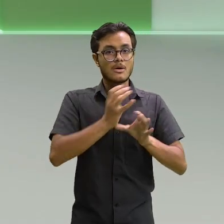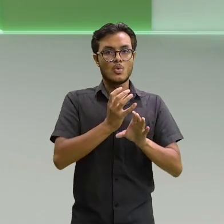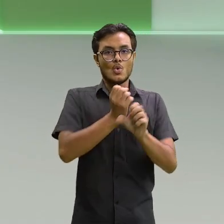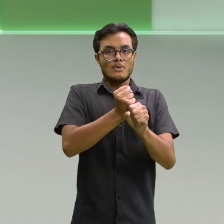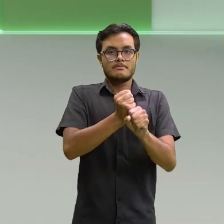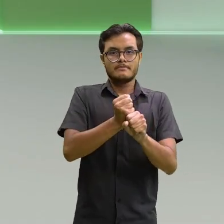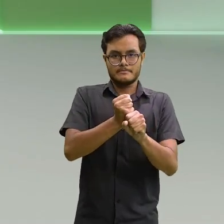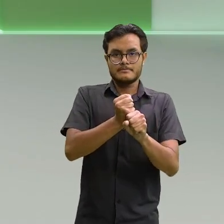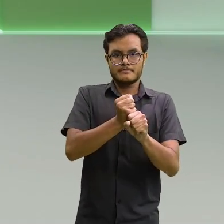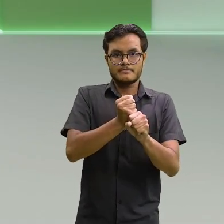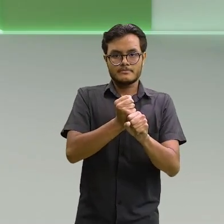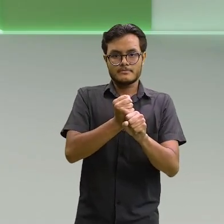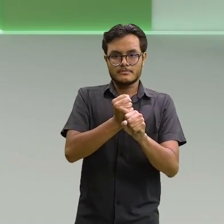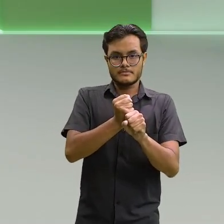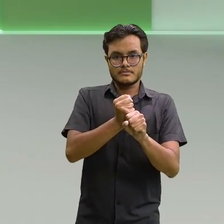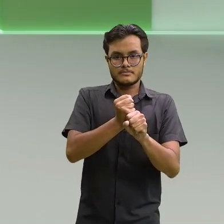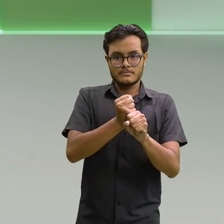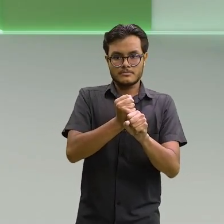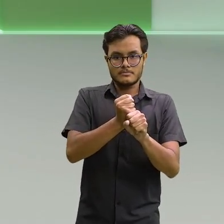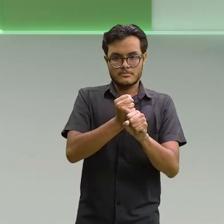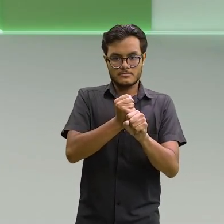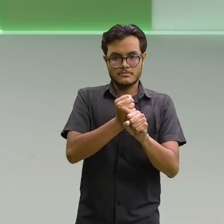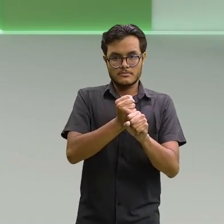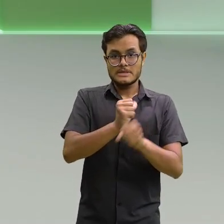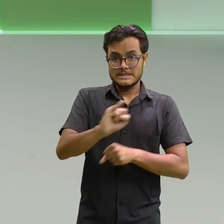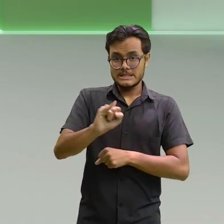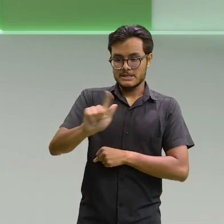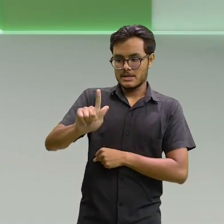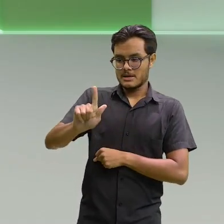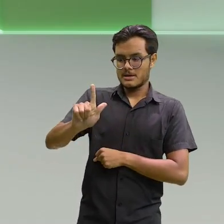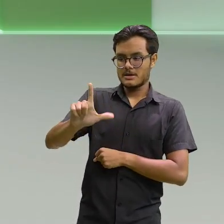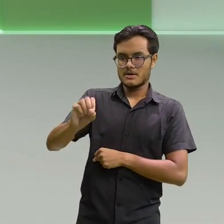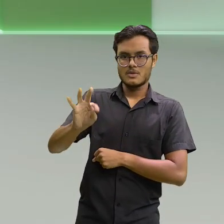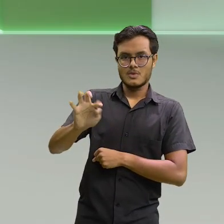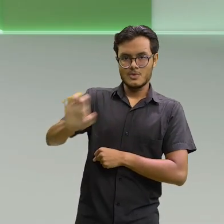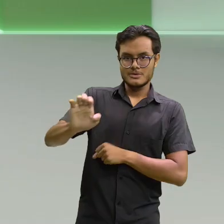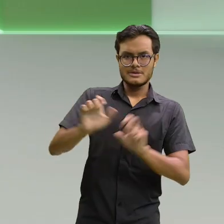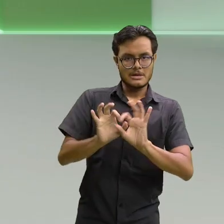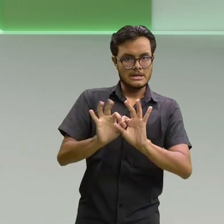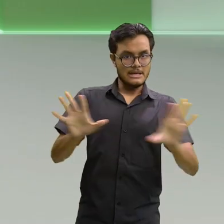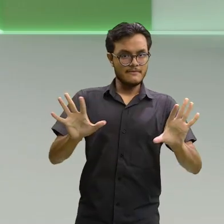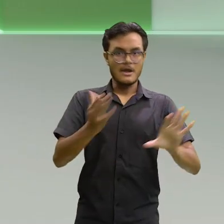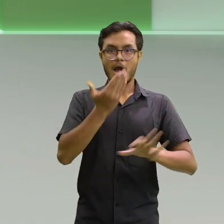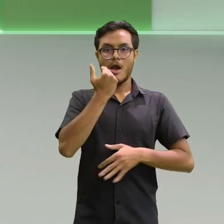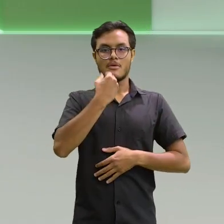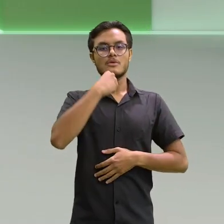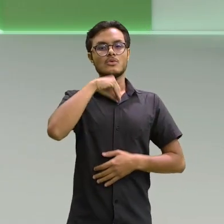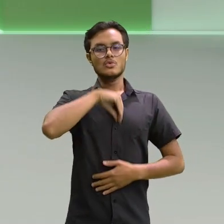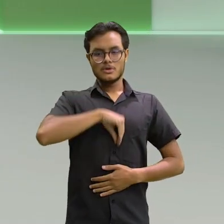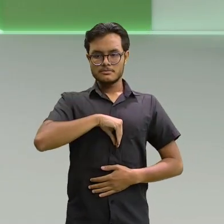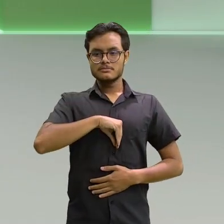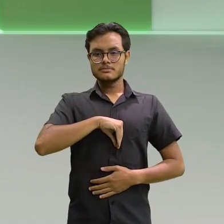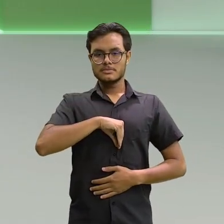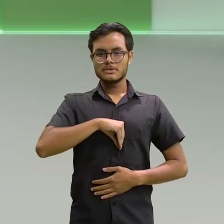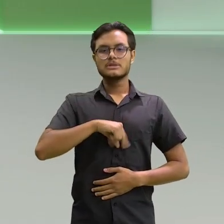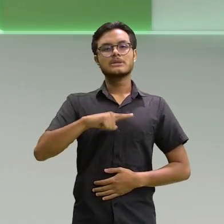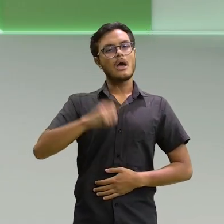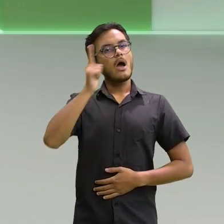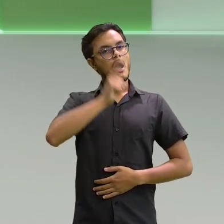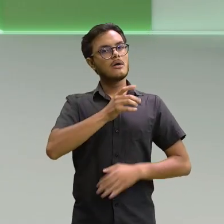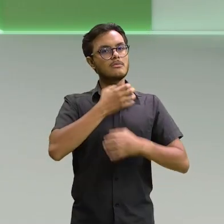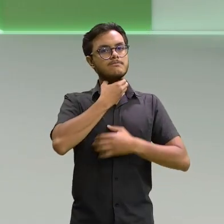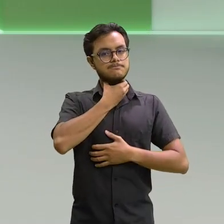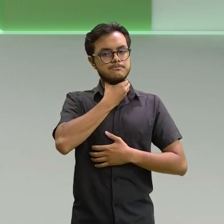está aberta, a epiglote está levantada e o alimento está passando, existe uma grande chance